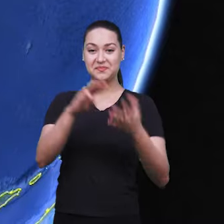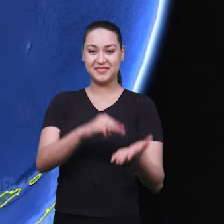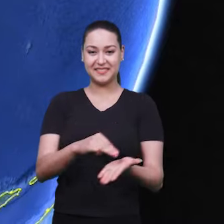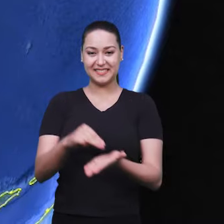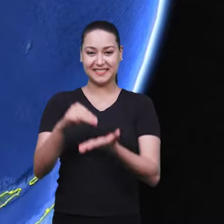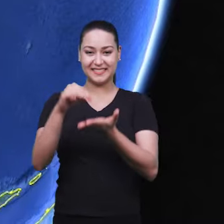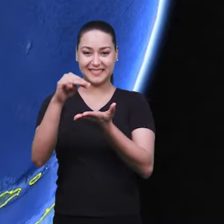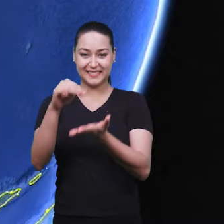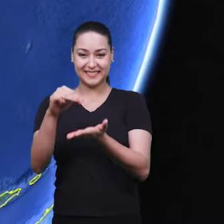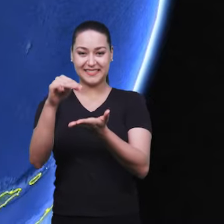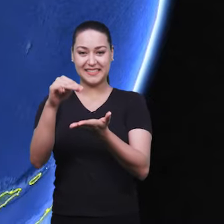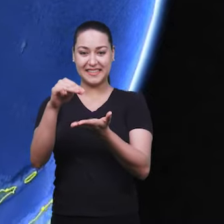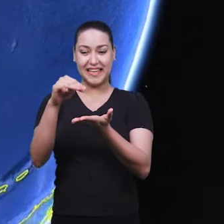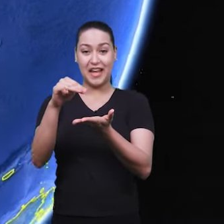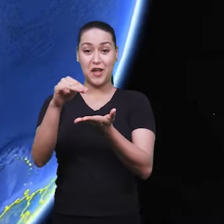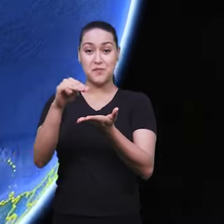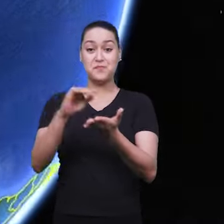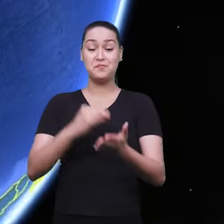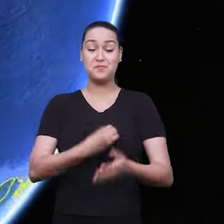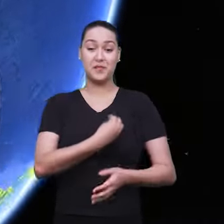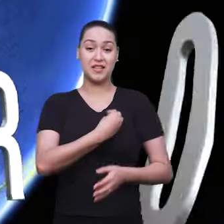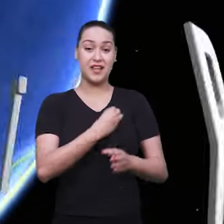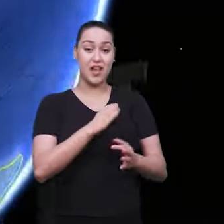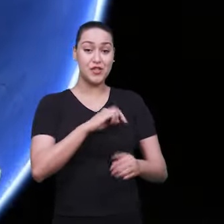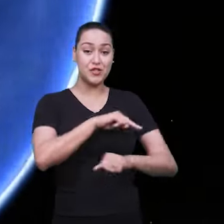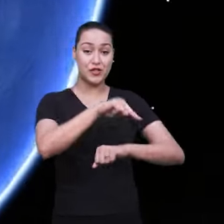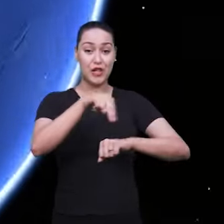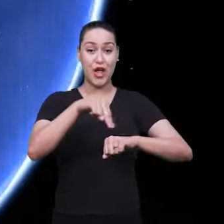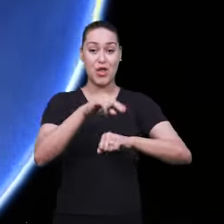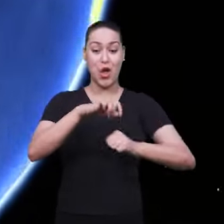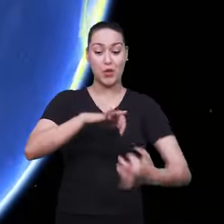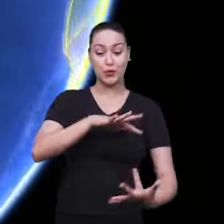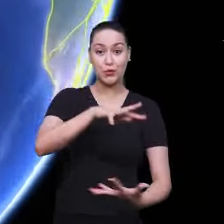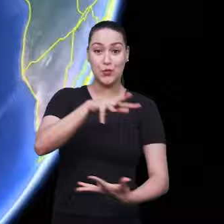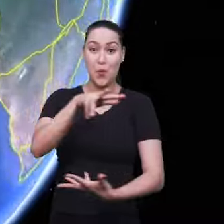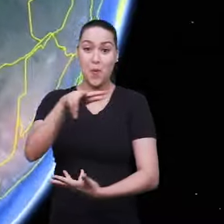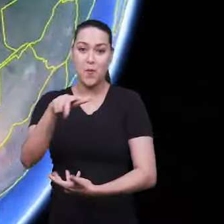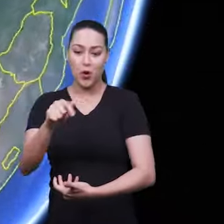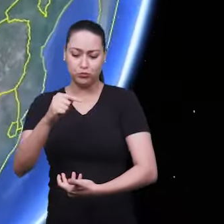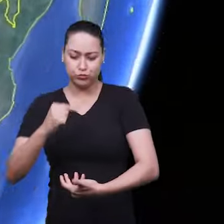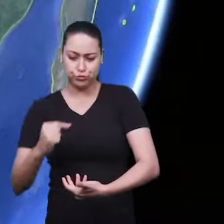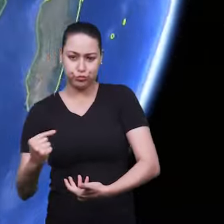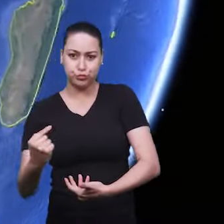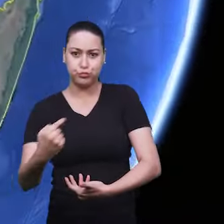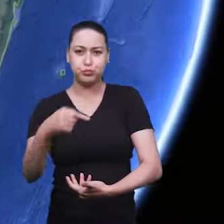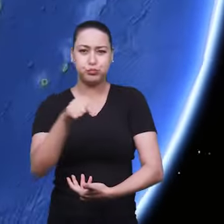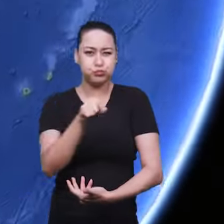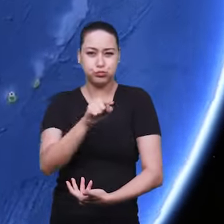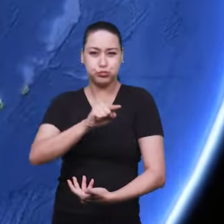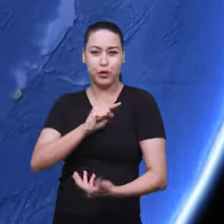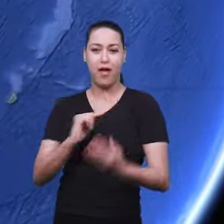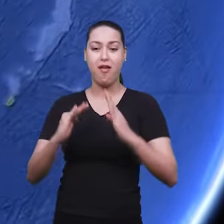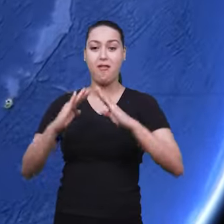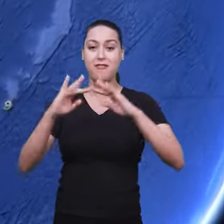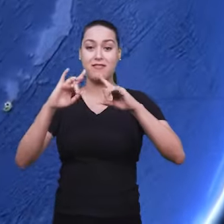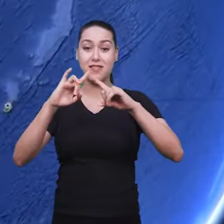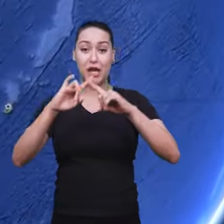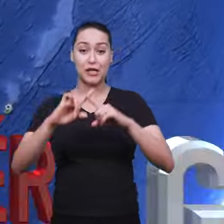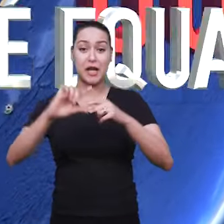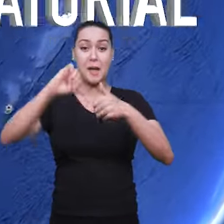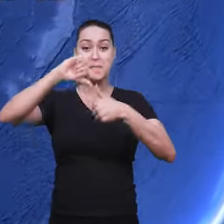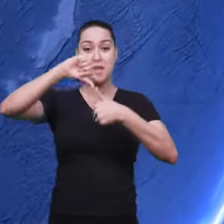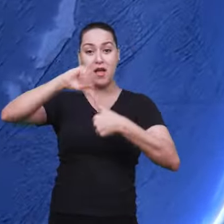Igreja Cristã Maranata está presente em nações de todos os continentes do planeta. Igrejas de países nas